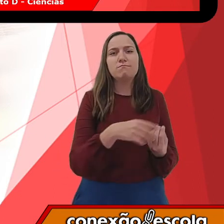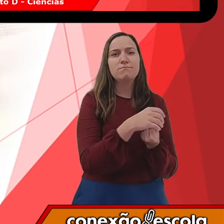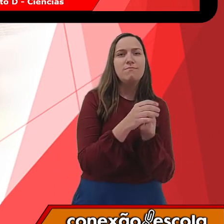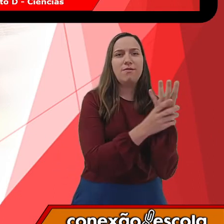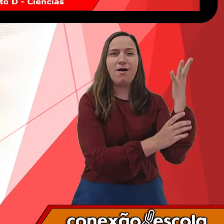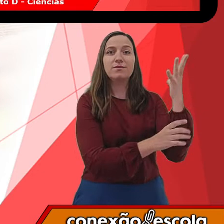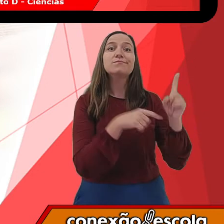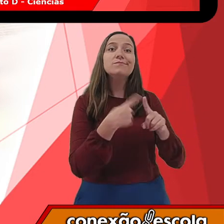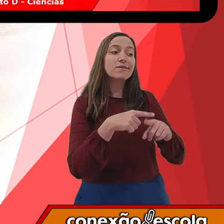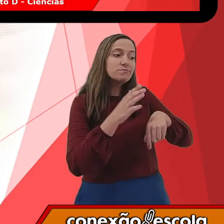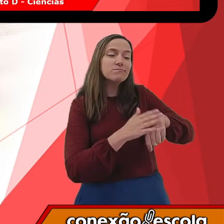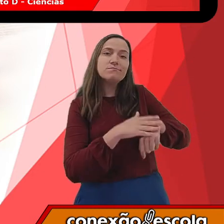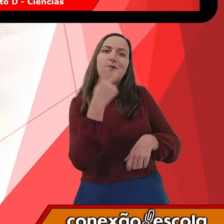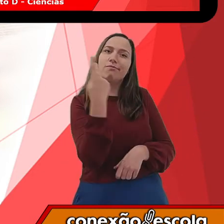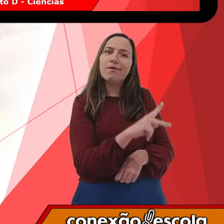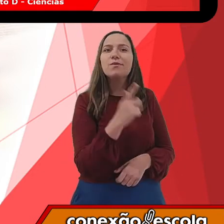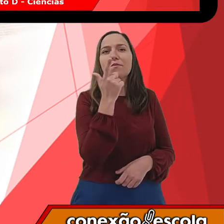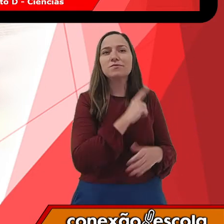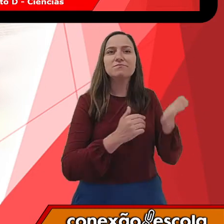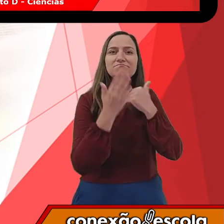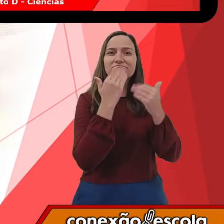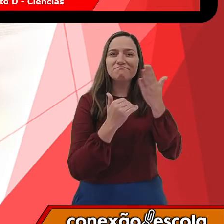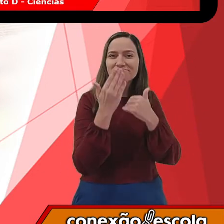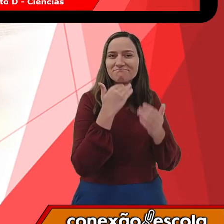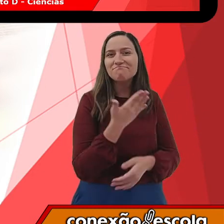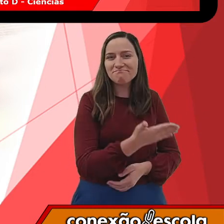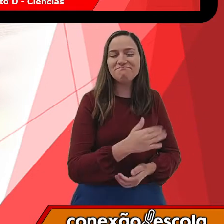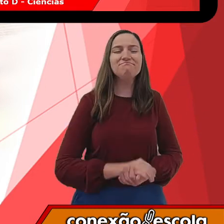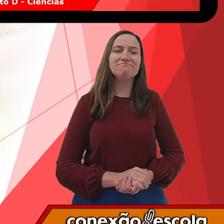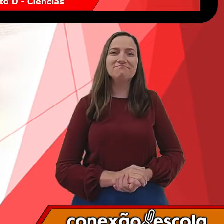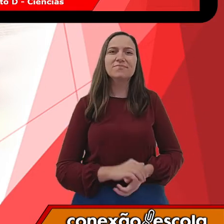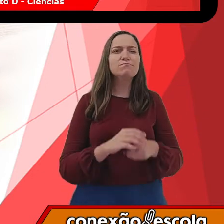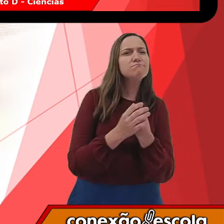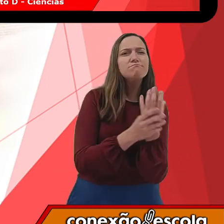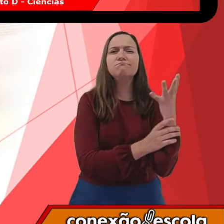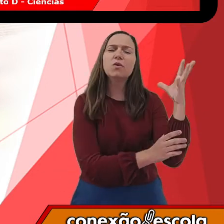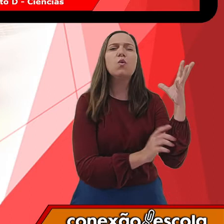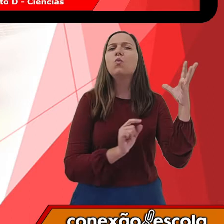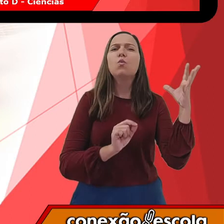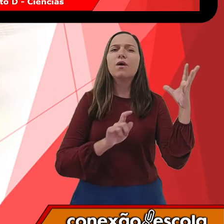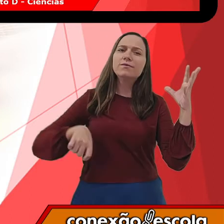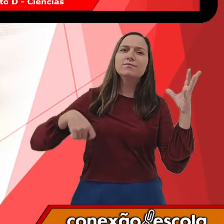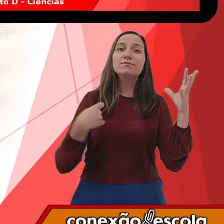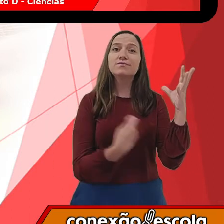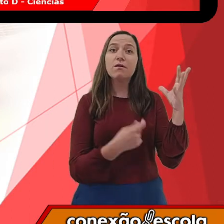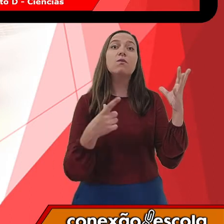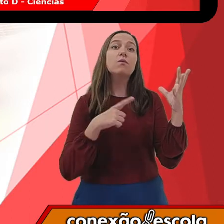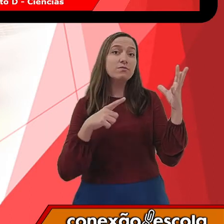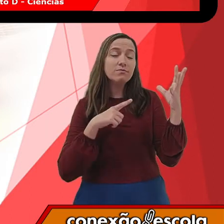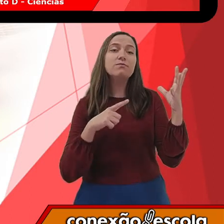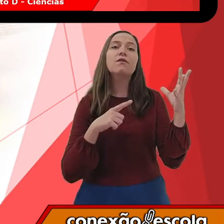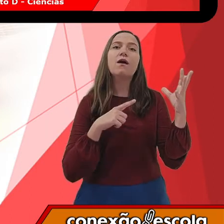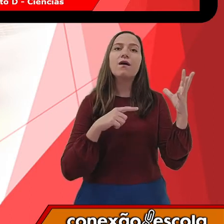seres produtores, pois produzem o seu próprio alimento, em um processo no qual utiliza, entre outras